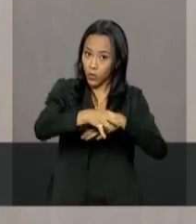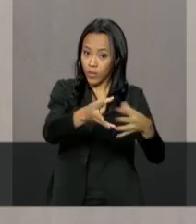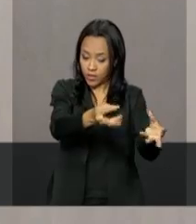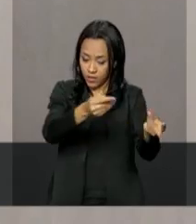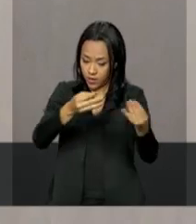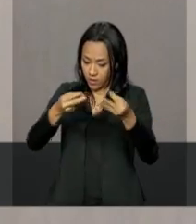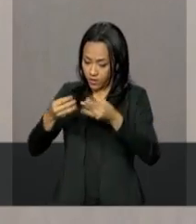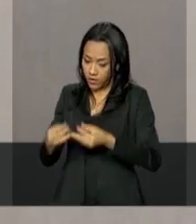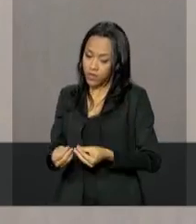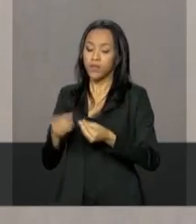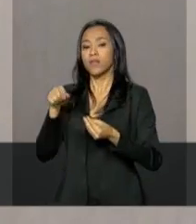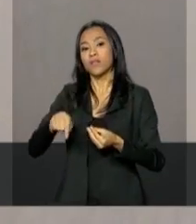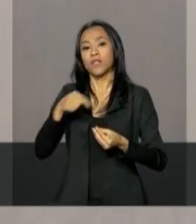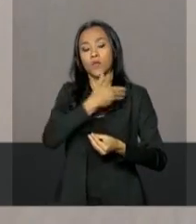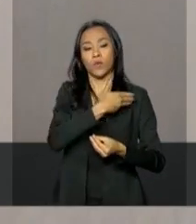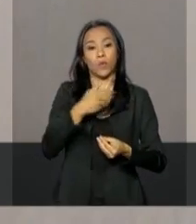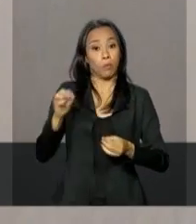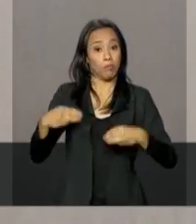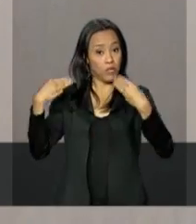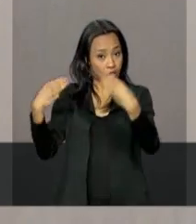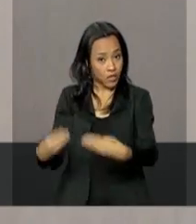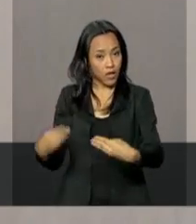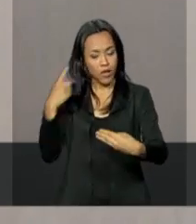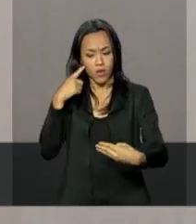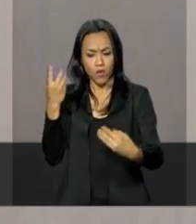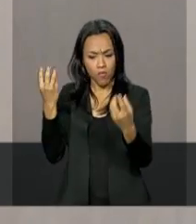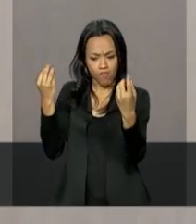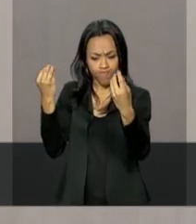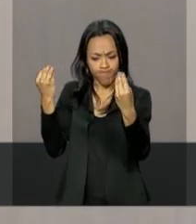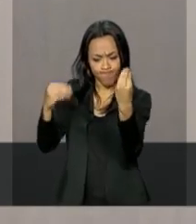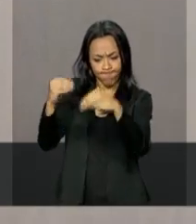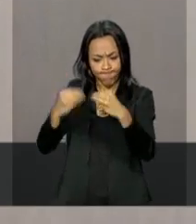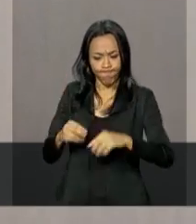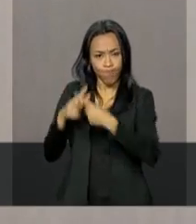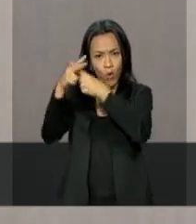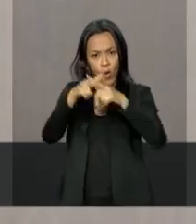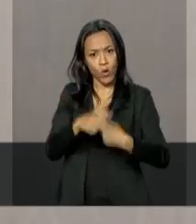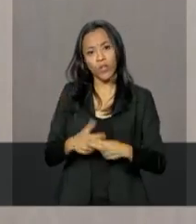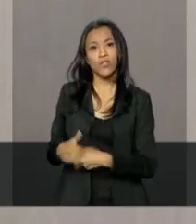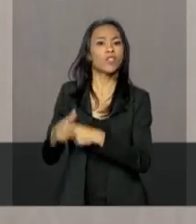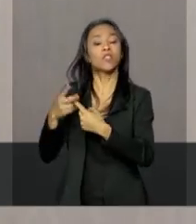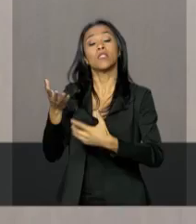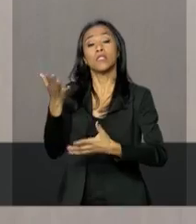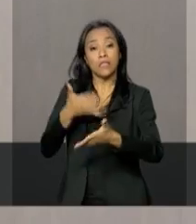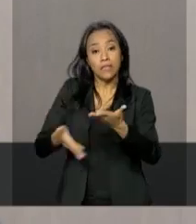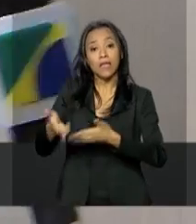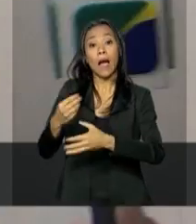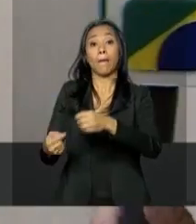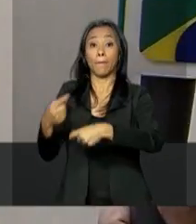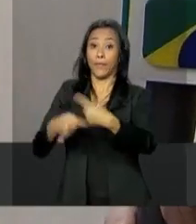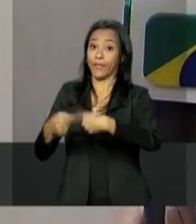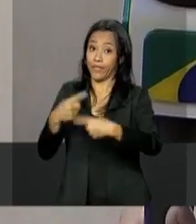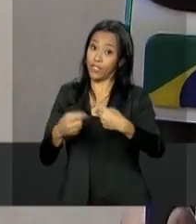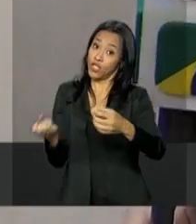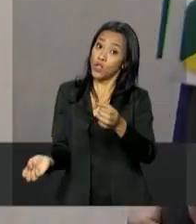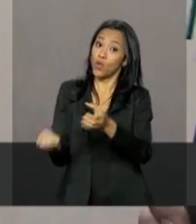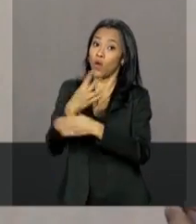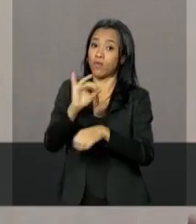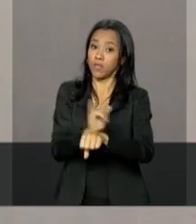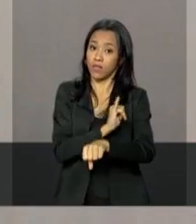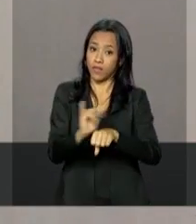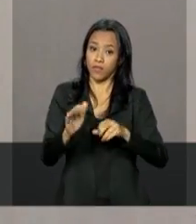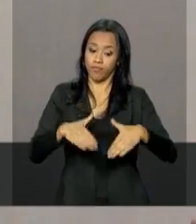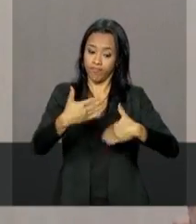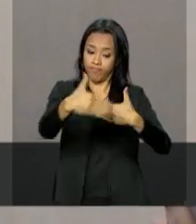para as políticas já implementadas, corrigir rumos e implantar novas ações a partir delas. E quais são os